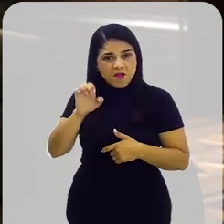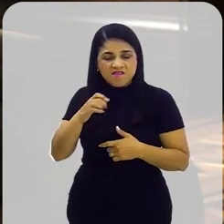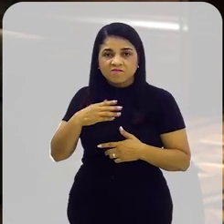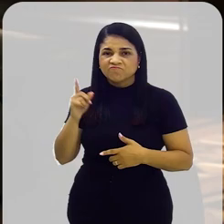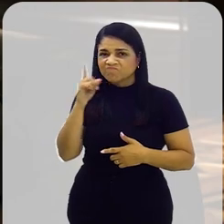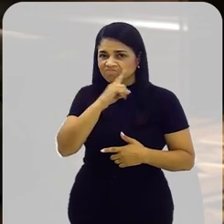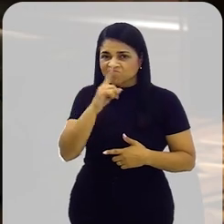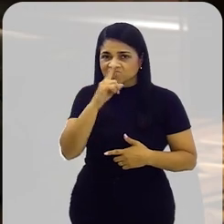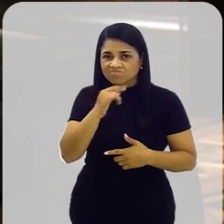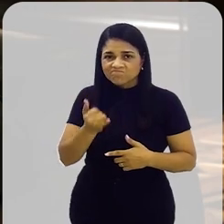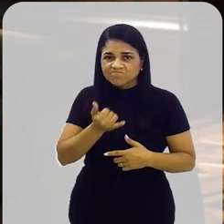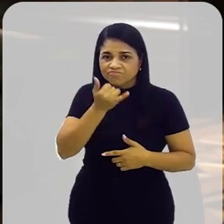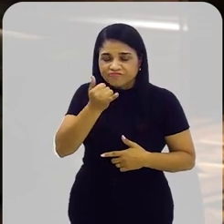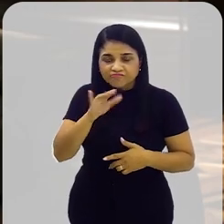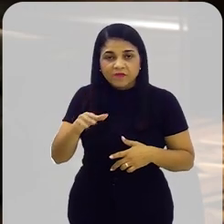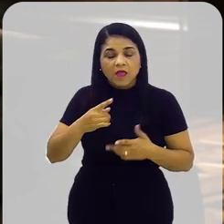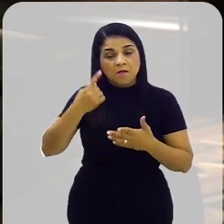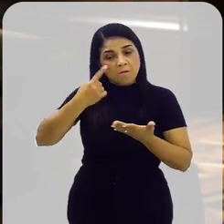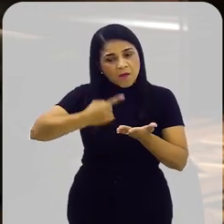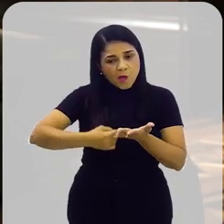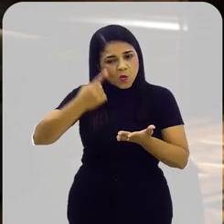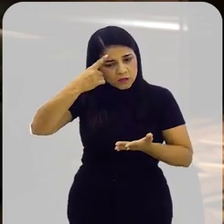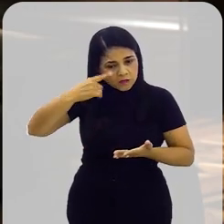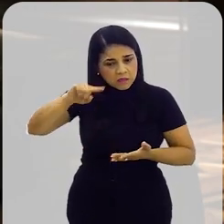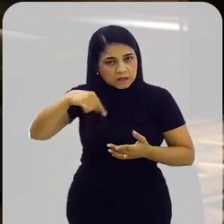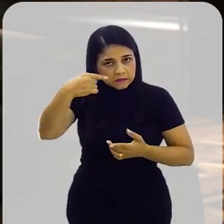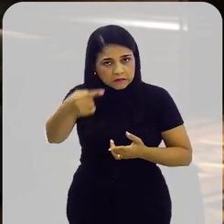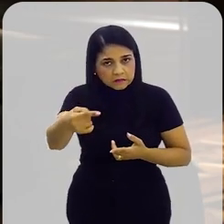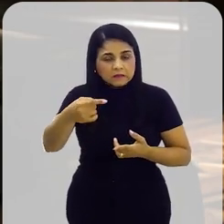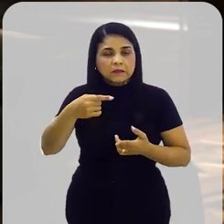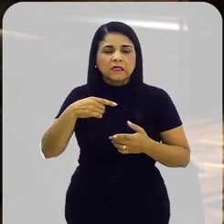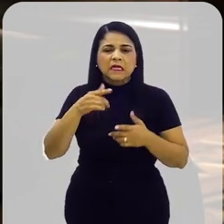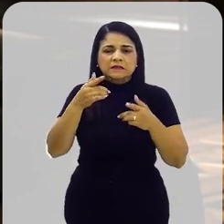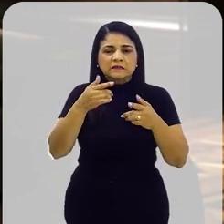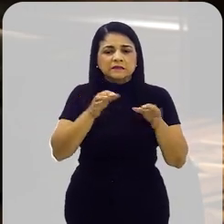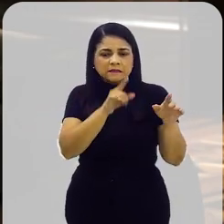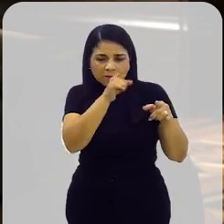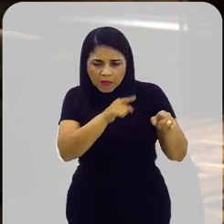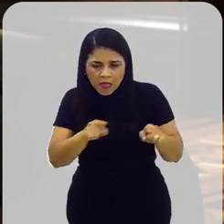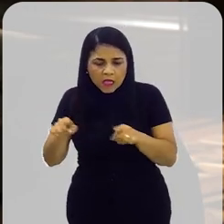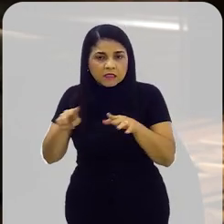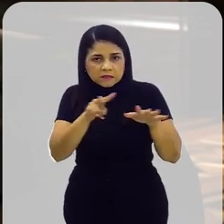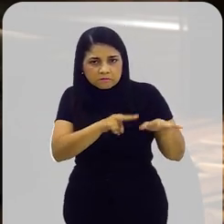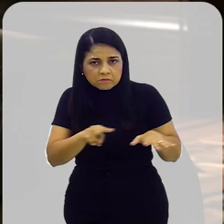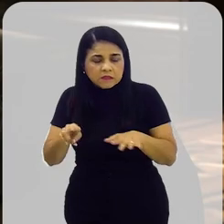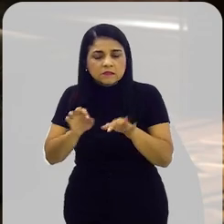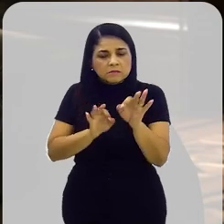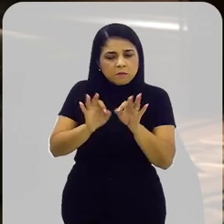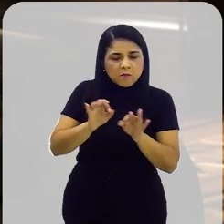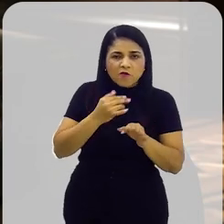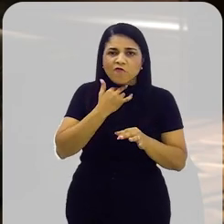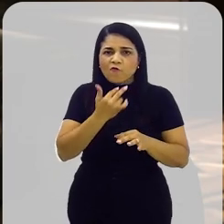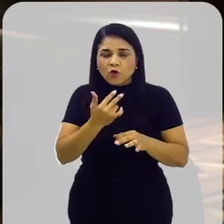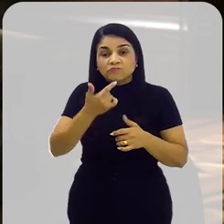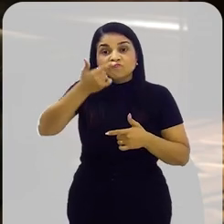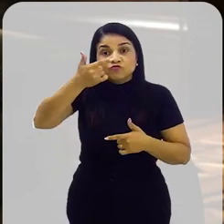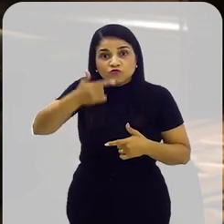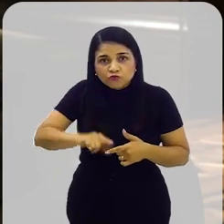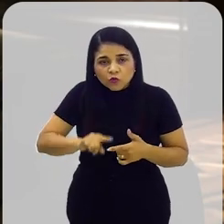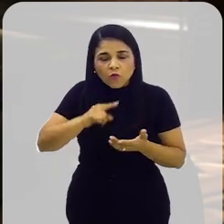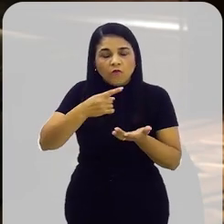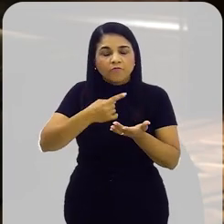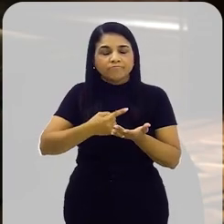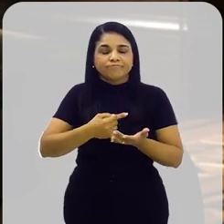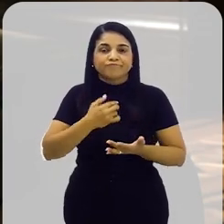coisa aconteceu. Marcou na semana seguinte. Durante a semana ela fez toda aquela preparação. Chegou lá de novo, a voz